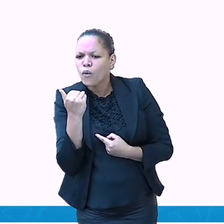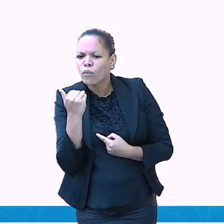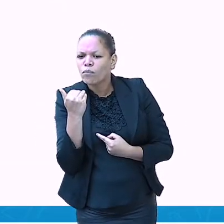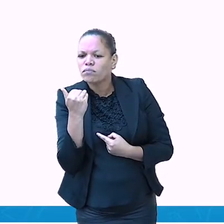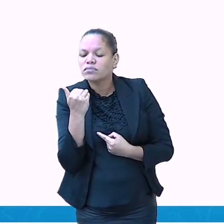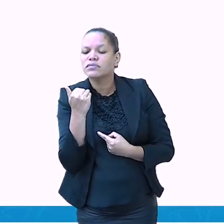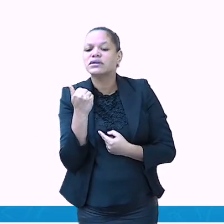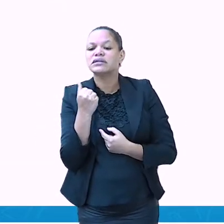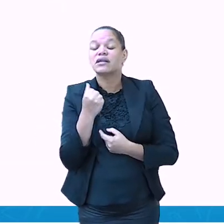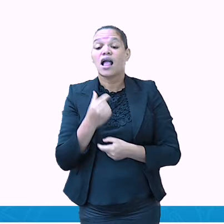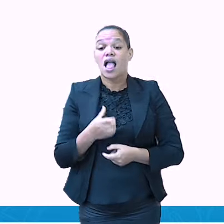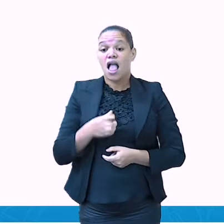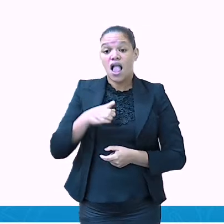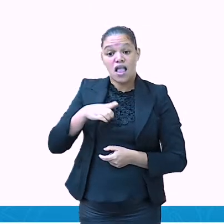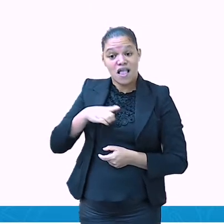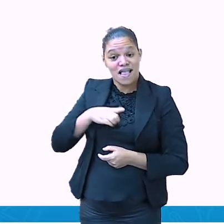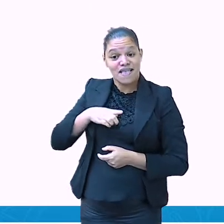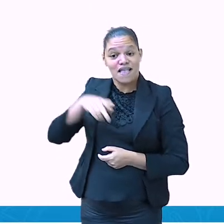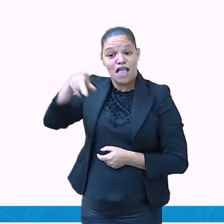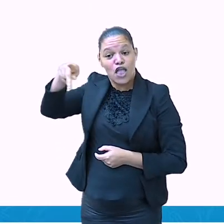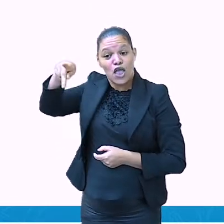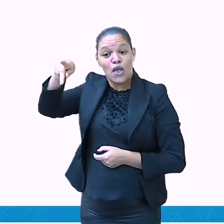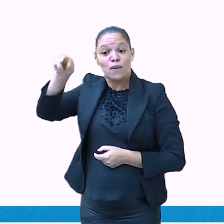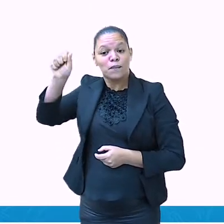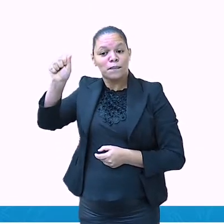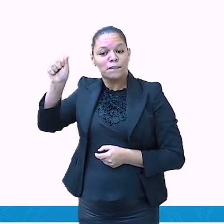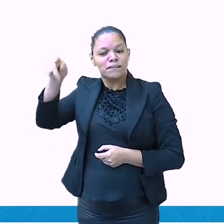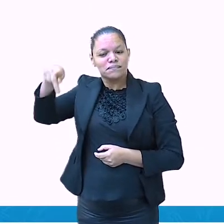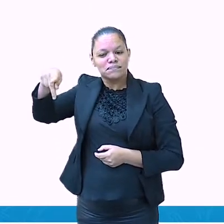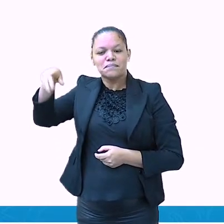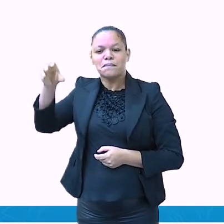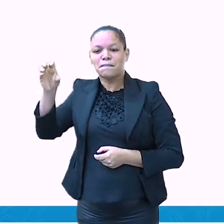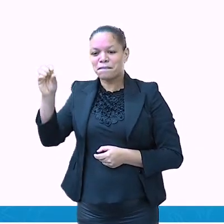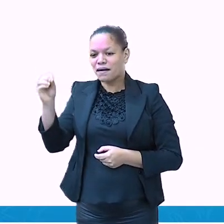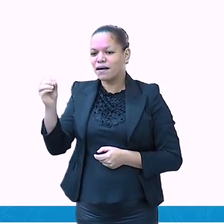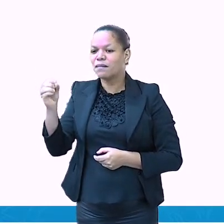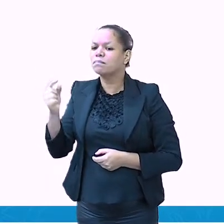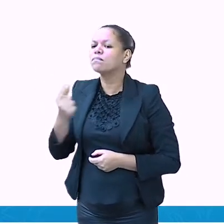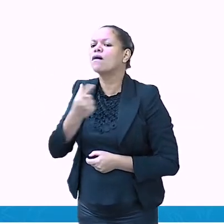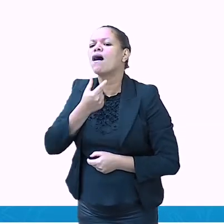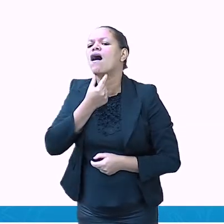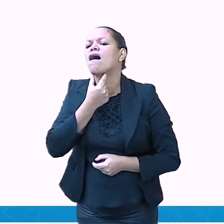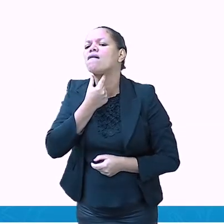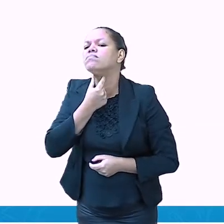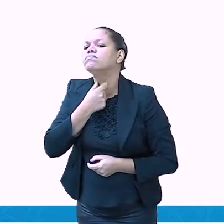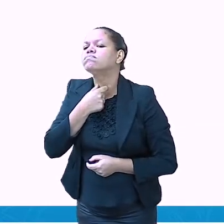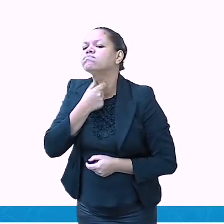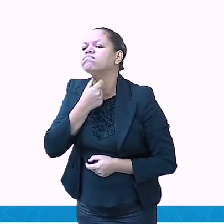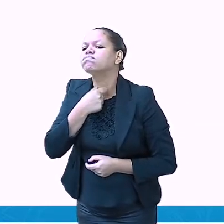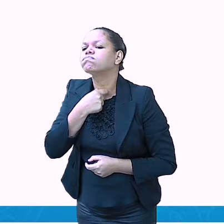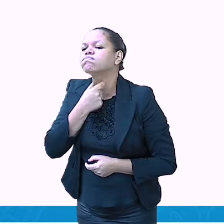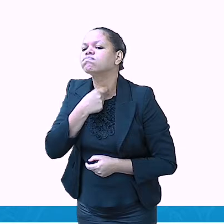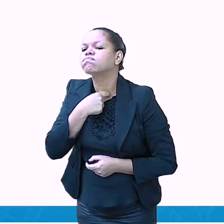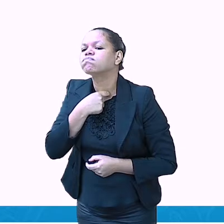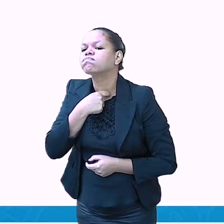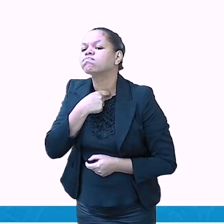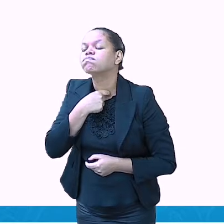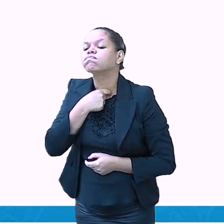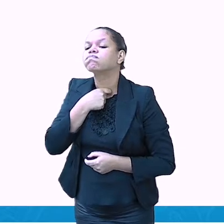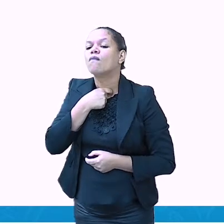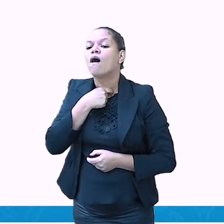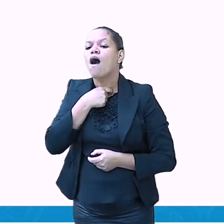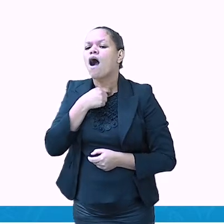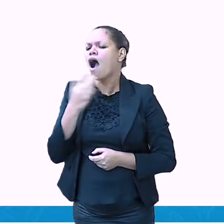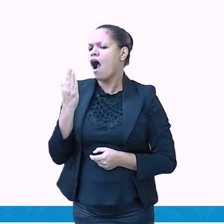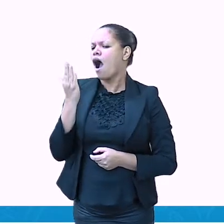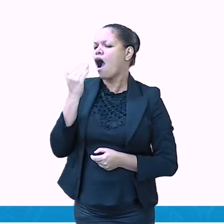amolecida, aqui na parte do papo, tá? Ali é depositado o alimento e o alimento fica ali envolto